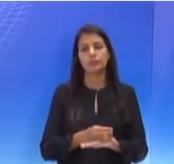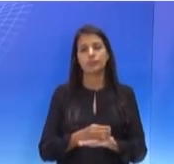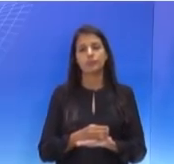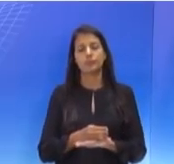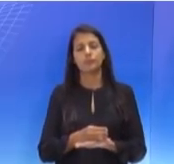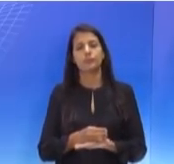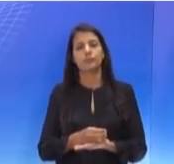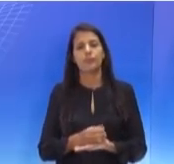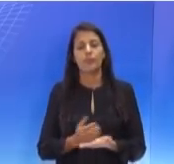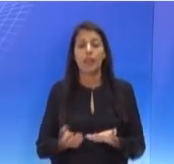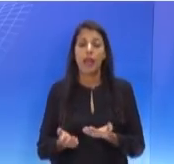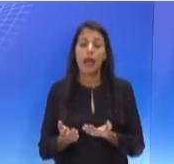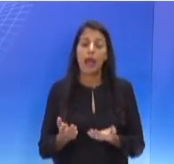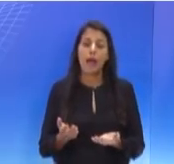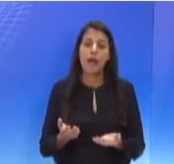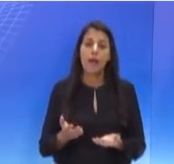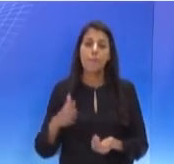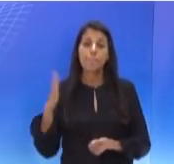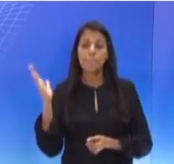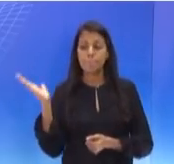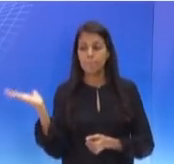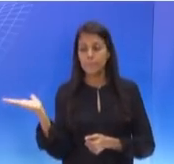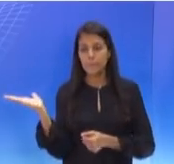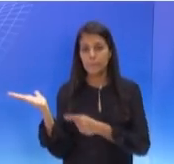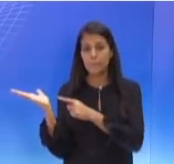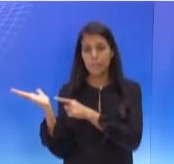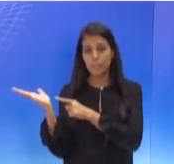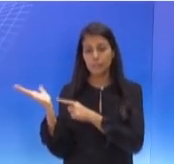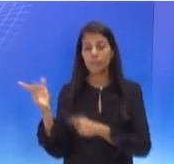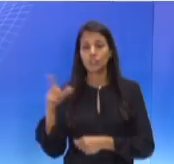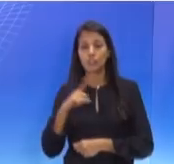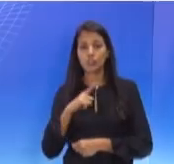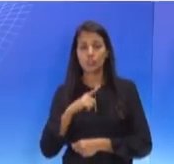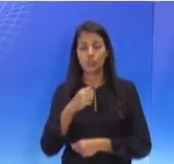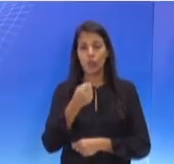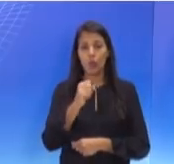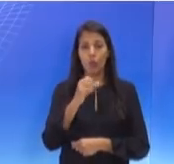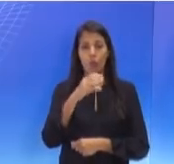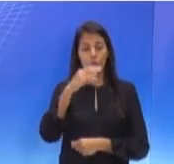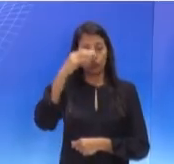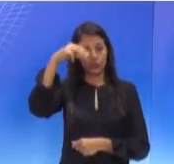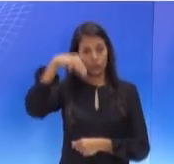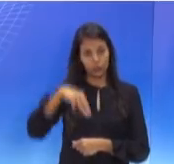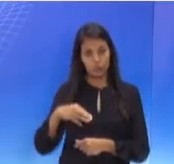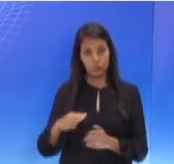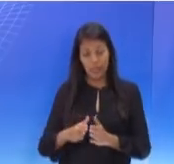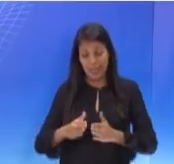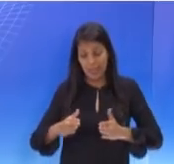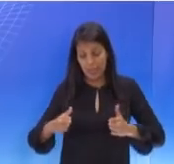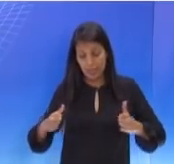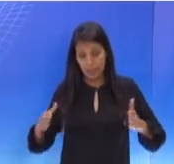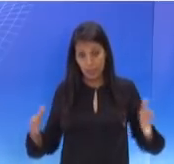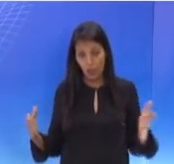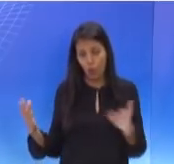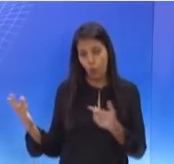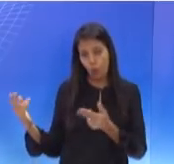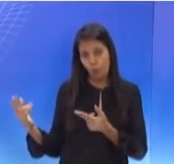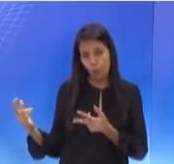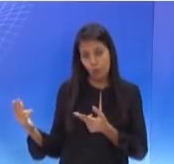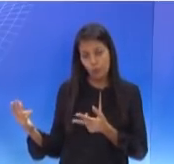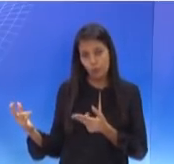tem exatamente 8 centímetros de largura, que é a mesma dimensão da